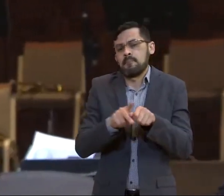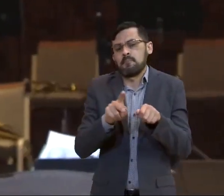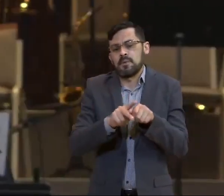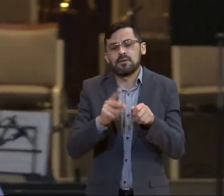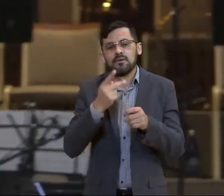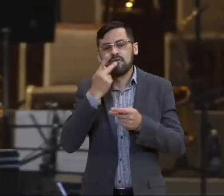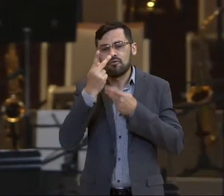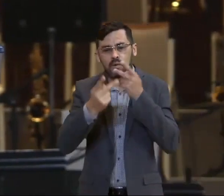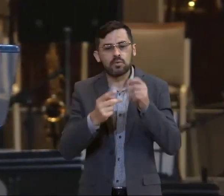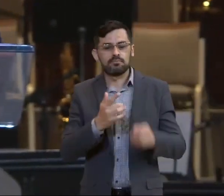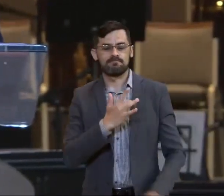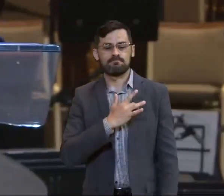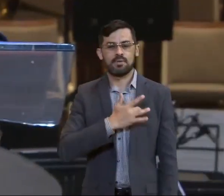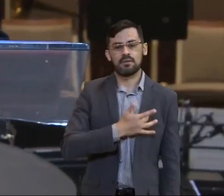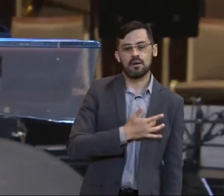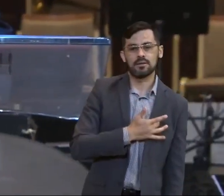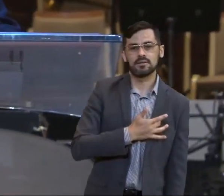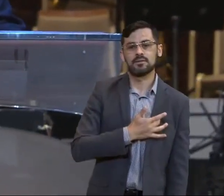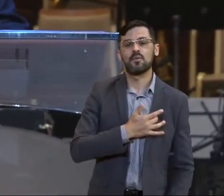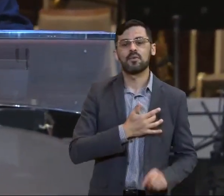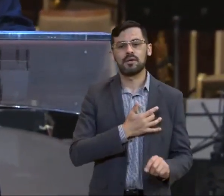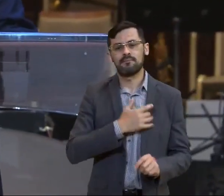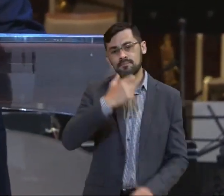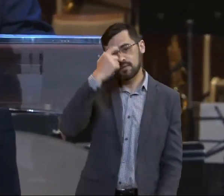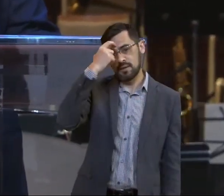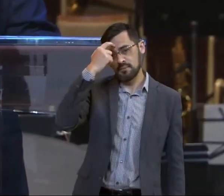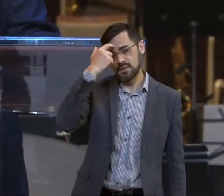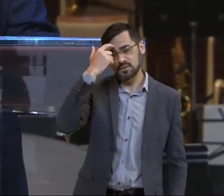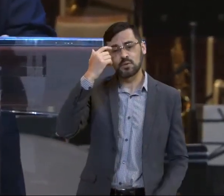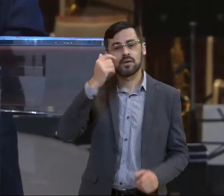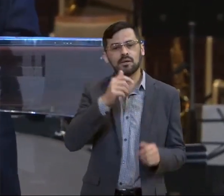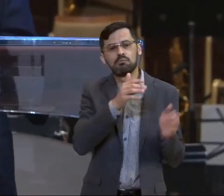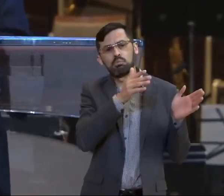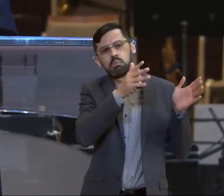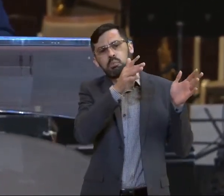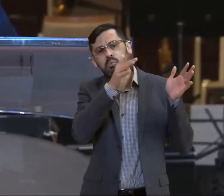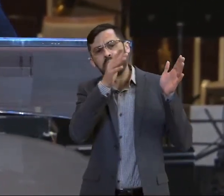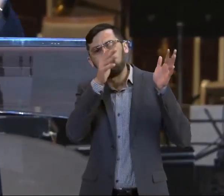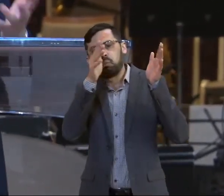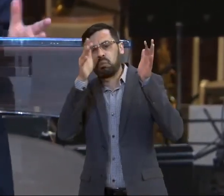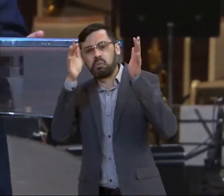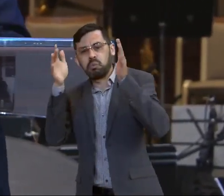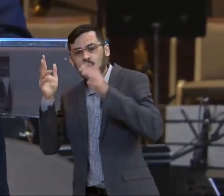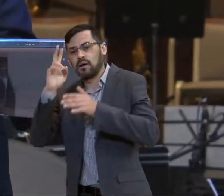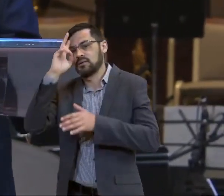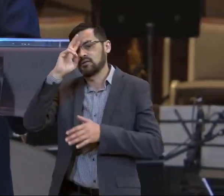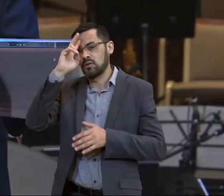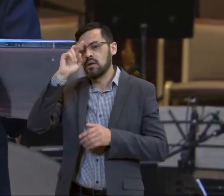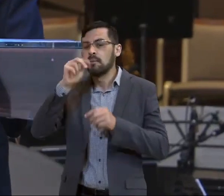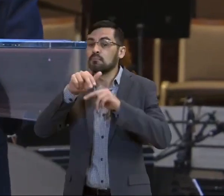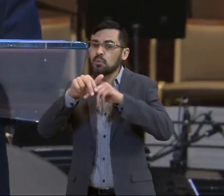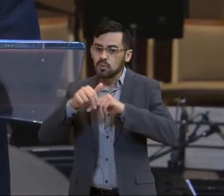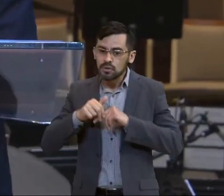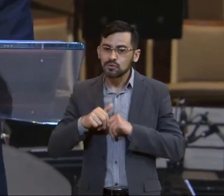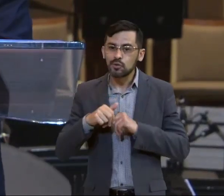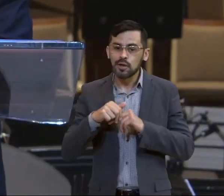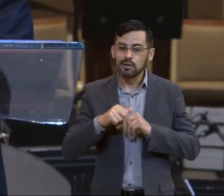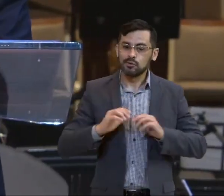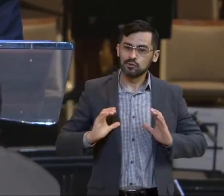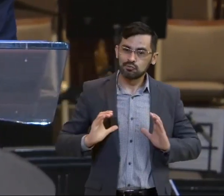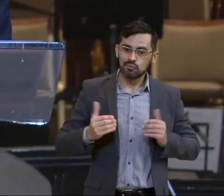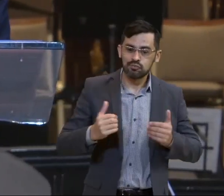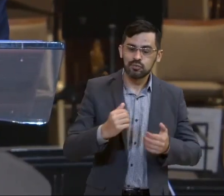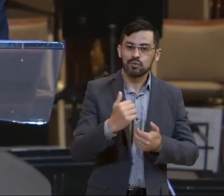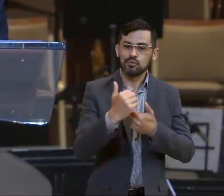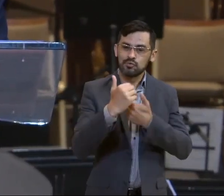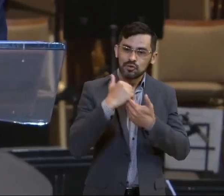dele passava a história dele. Por isso ele nos convoca a ser adoradores e a